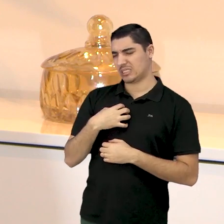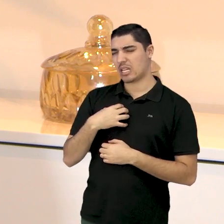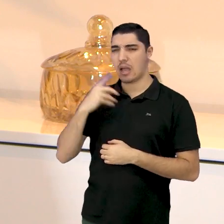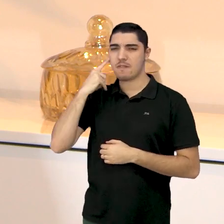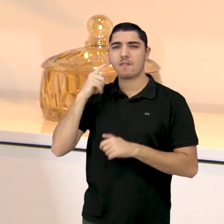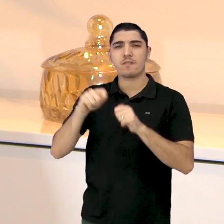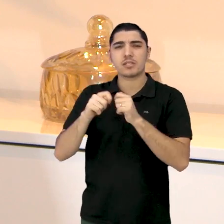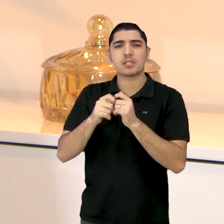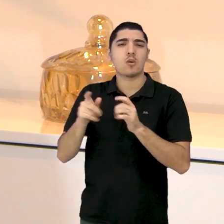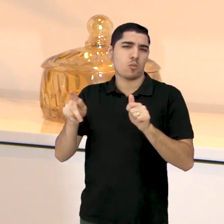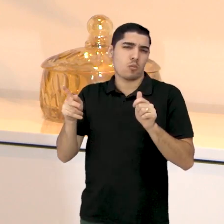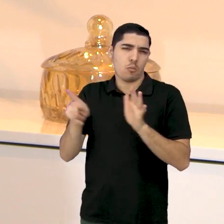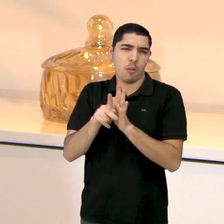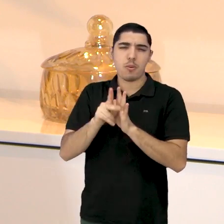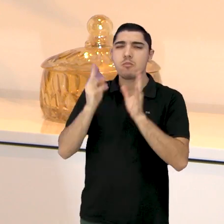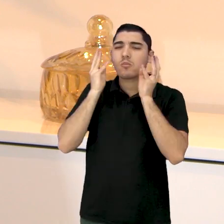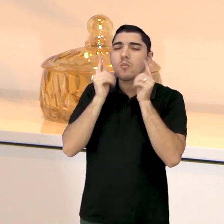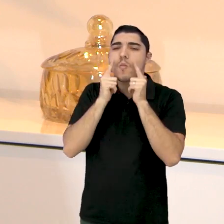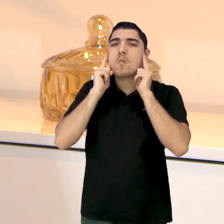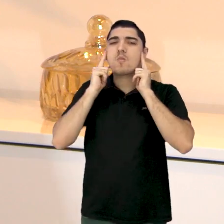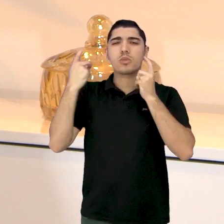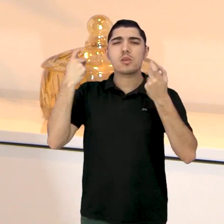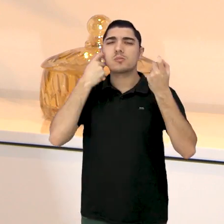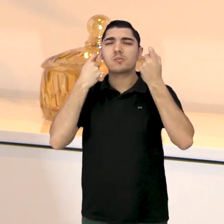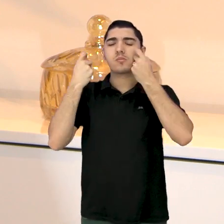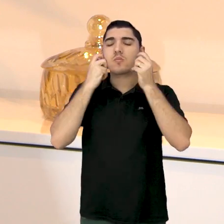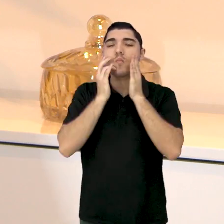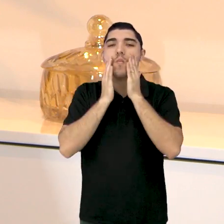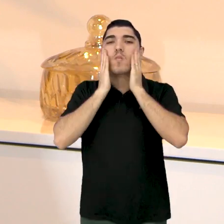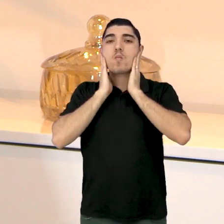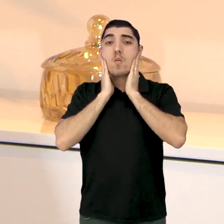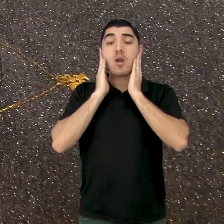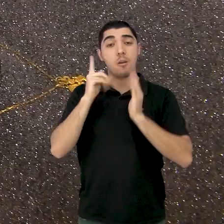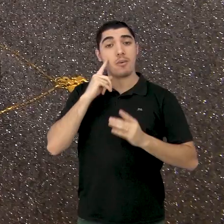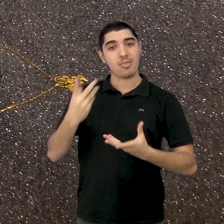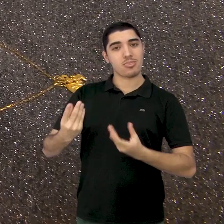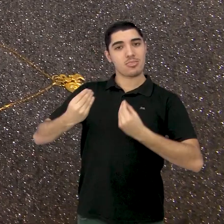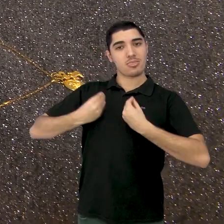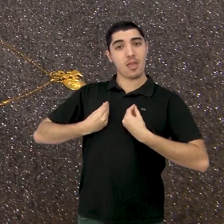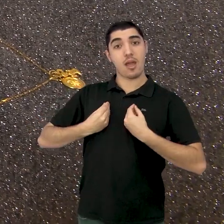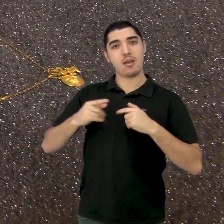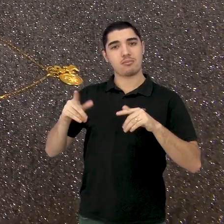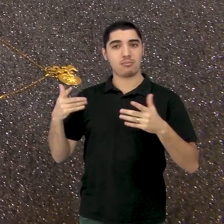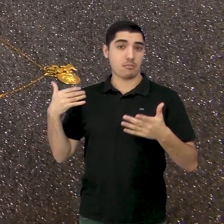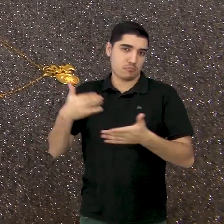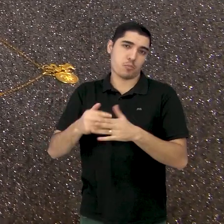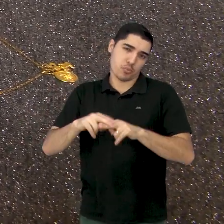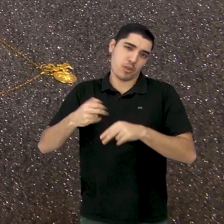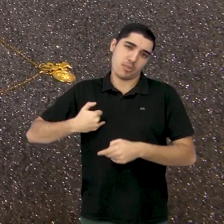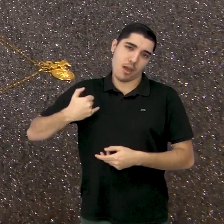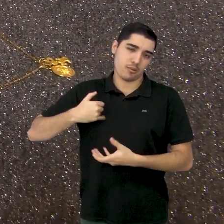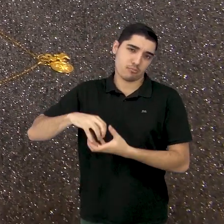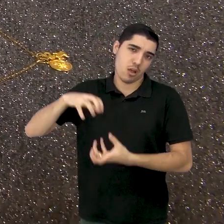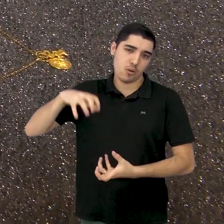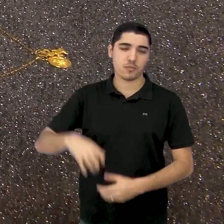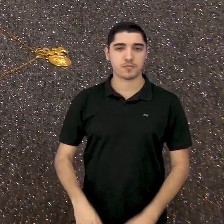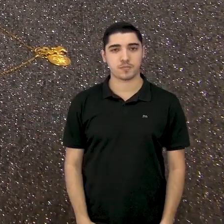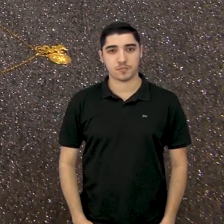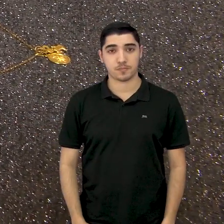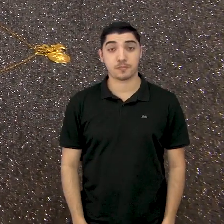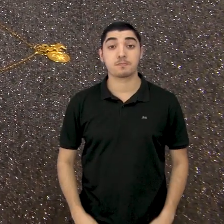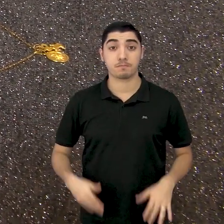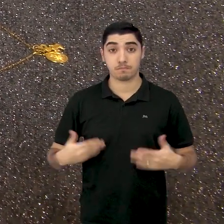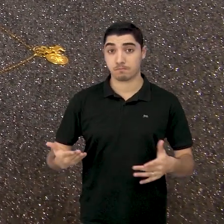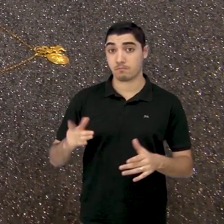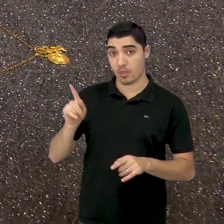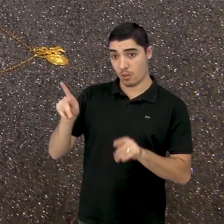diminuir essas linhas de expressão que vem com a idade mesmo. O resultado do tratamento estético é alcançado